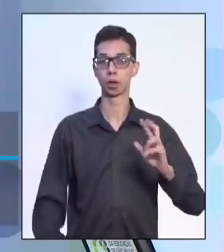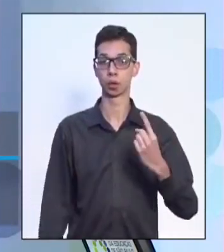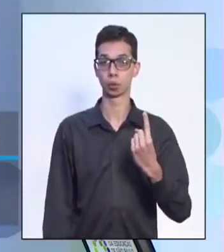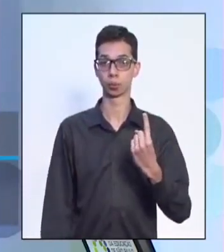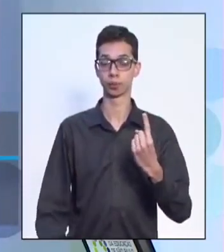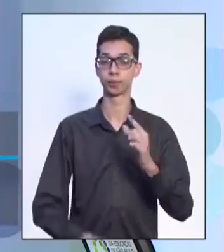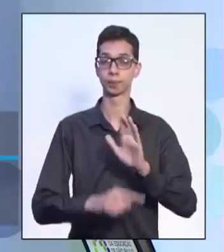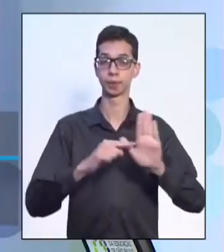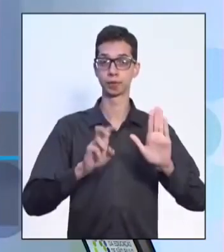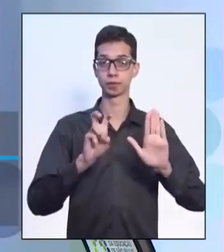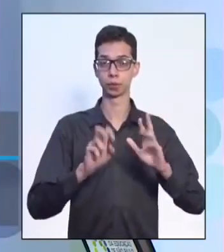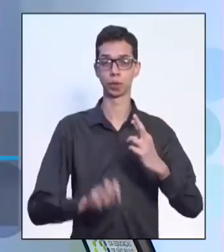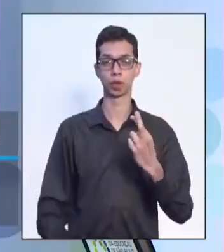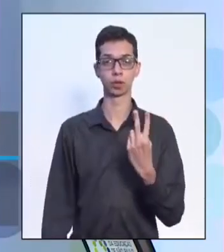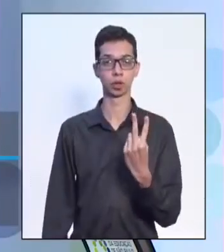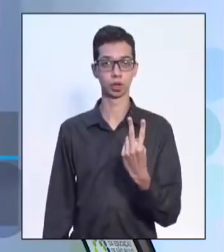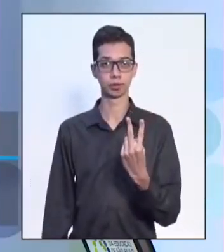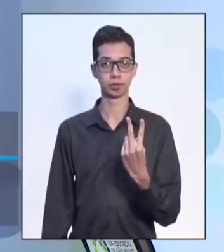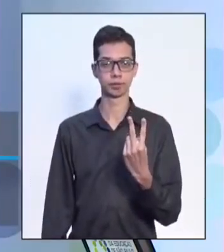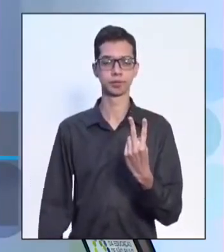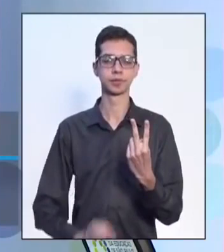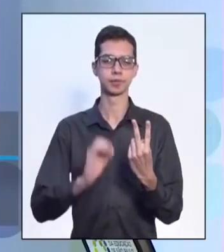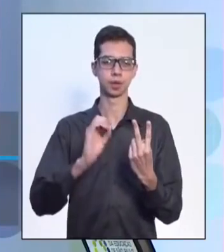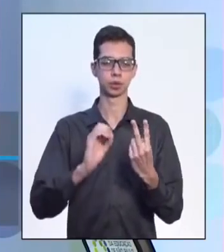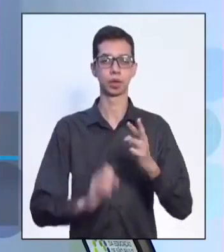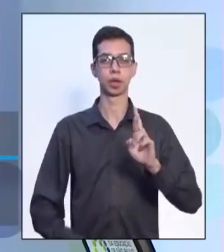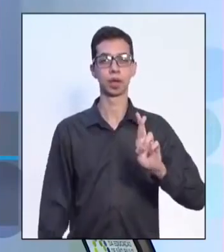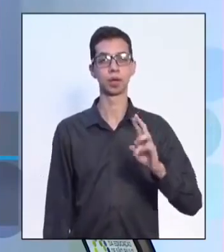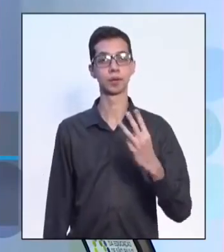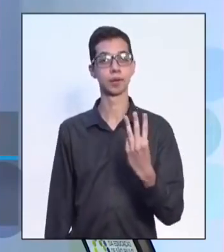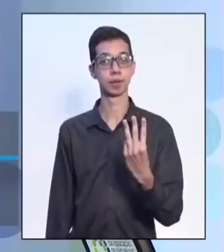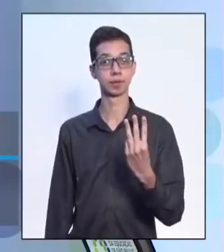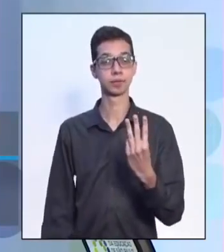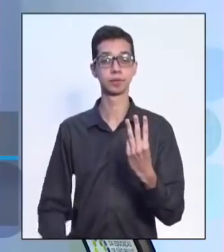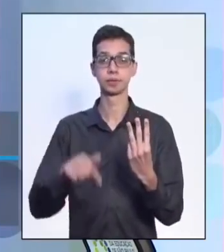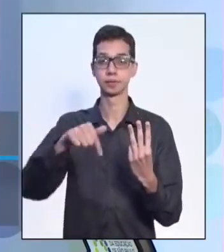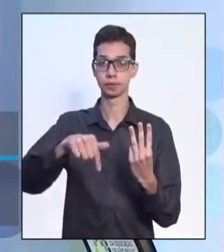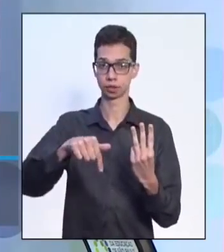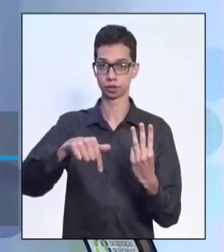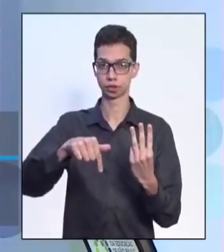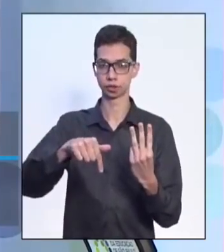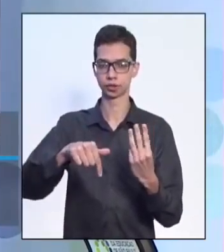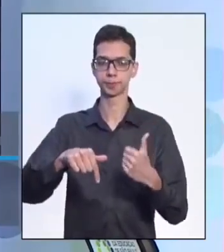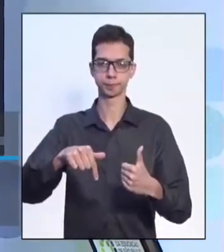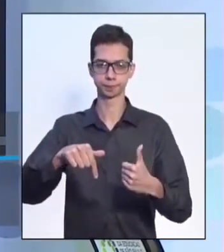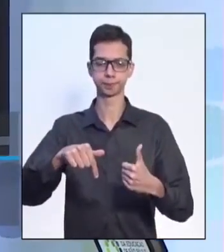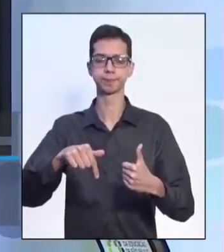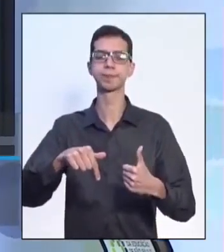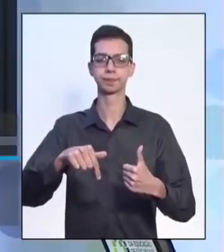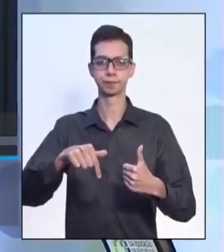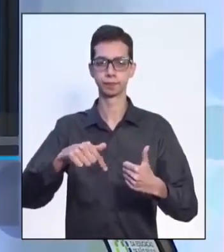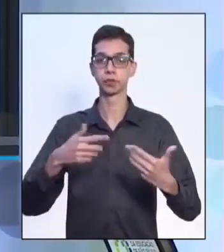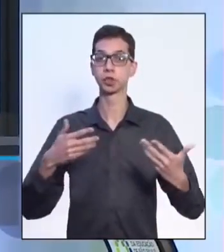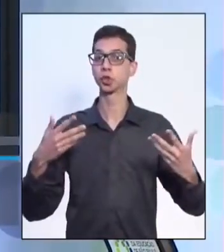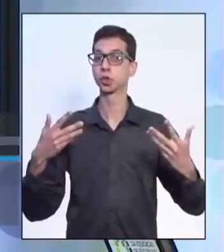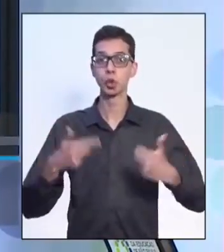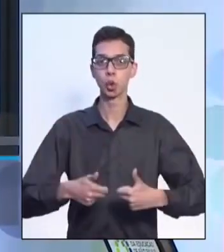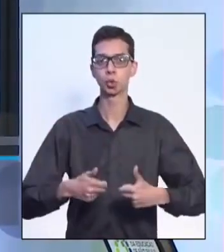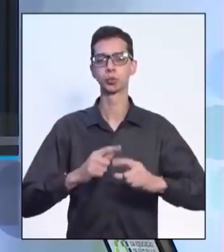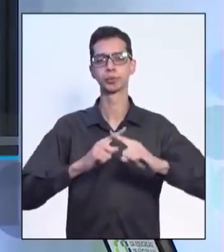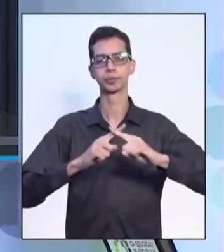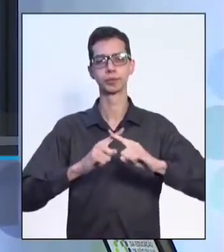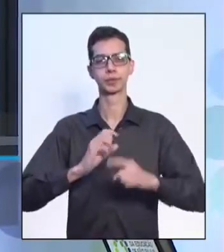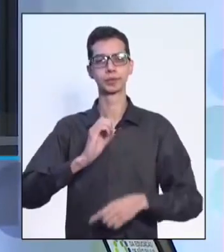5, R2 é 0 e R3 é 7. Muito bem. Toda multiplicação por